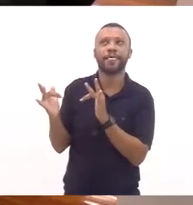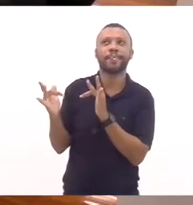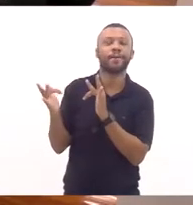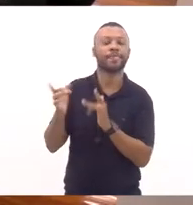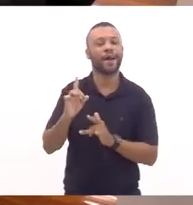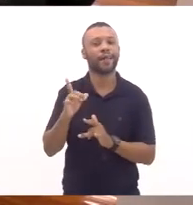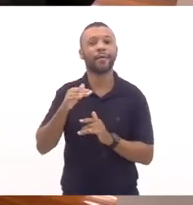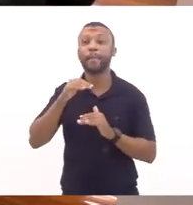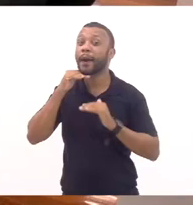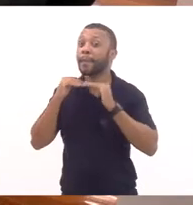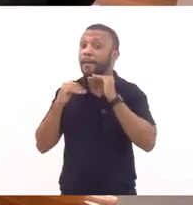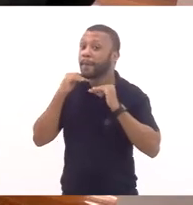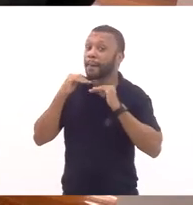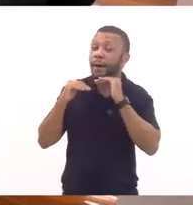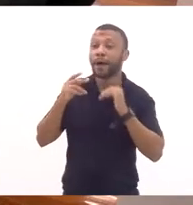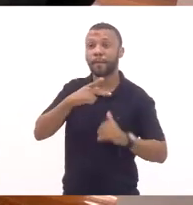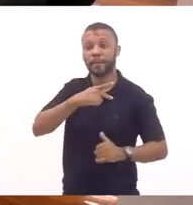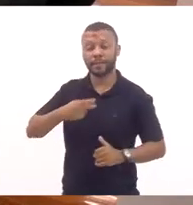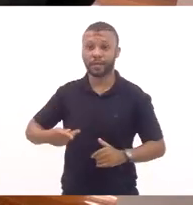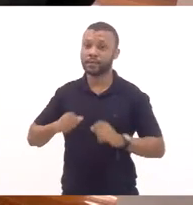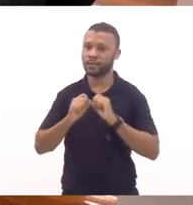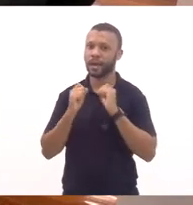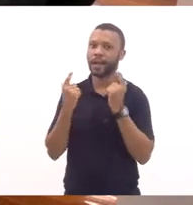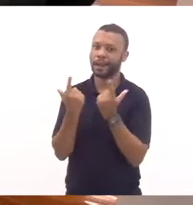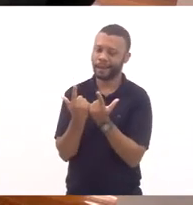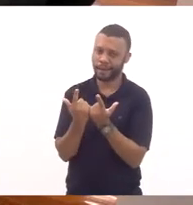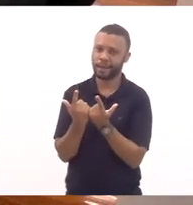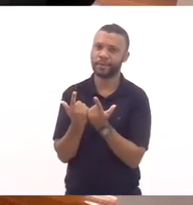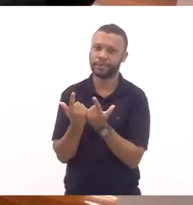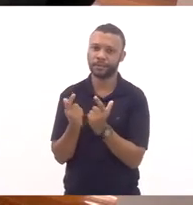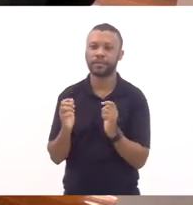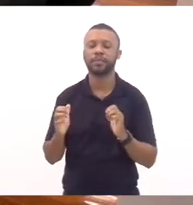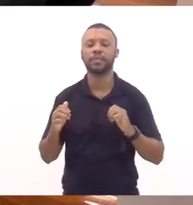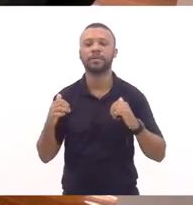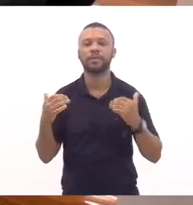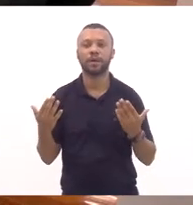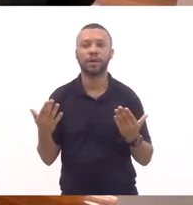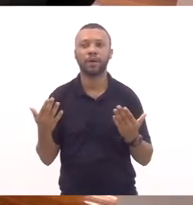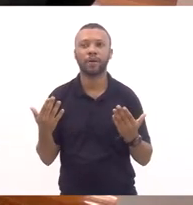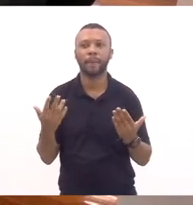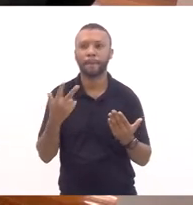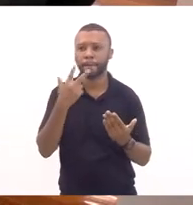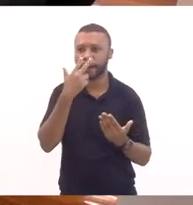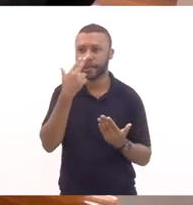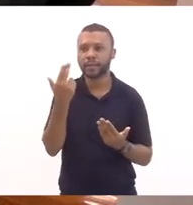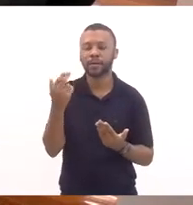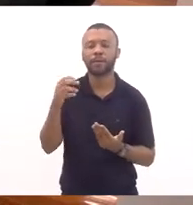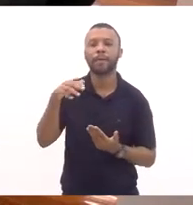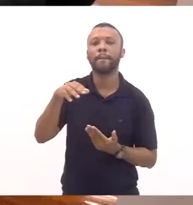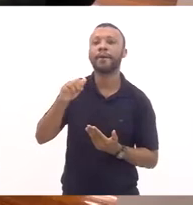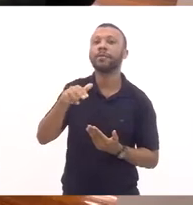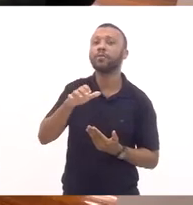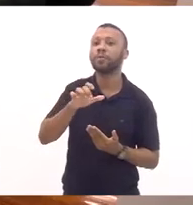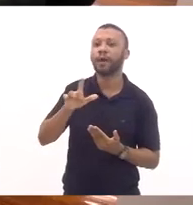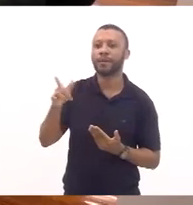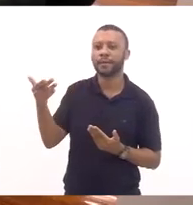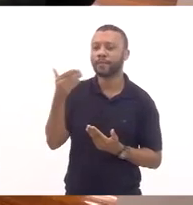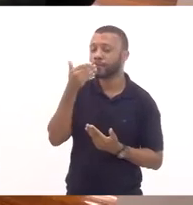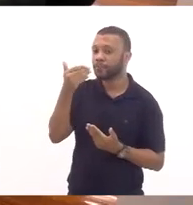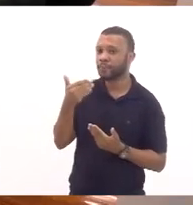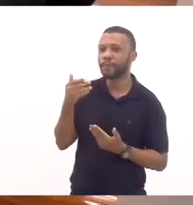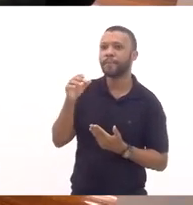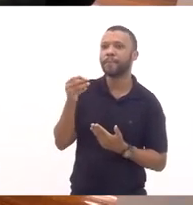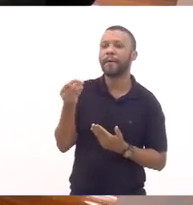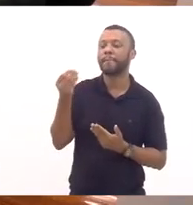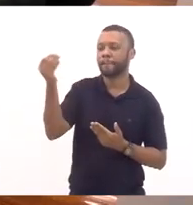batendo um papo com o presidente da casa. E eu achando que o Emanuel está aqui, ó, pedi para pegar. Obrigada.